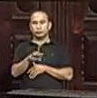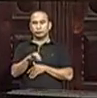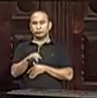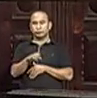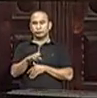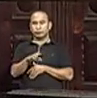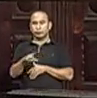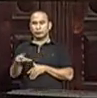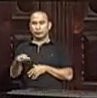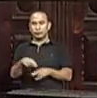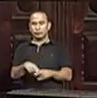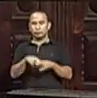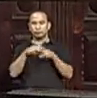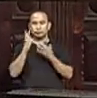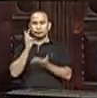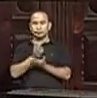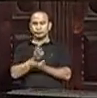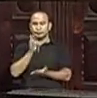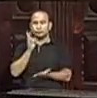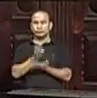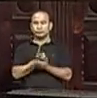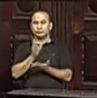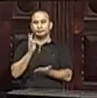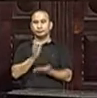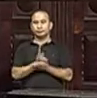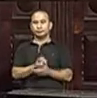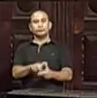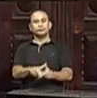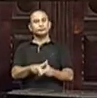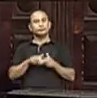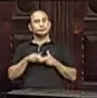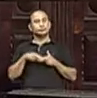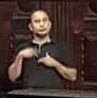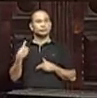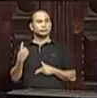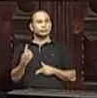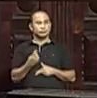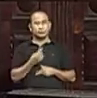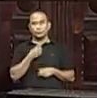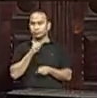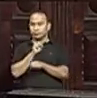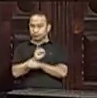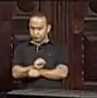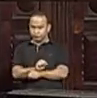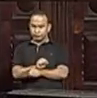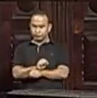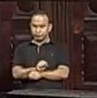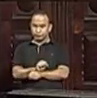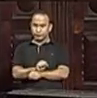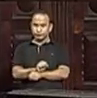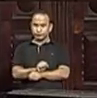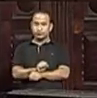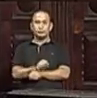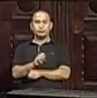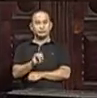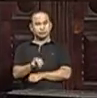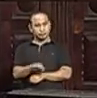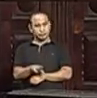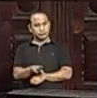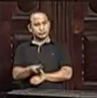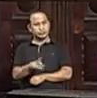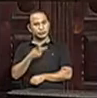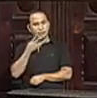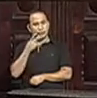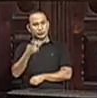inconstitucional pelos mesmos motivos que nós consideramos. E cita, inclusive,